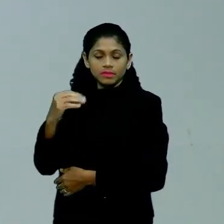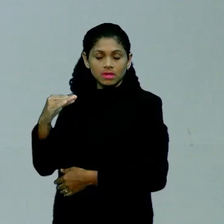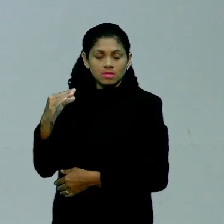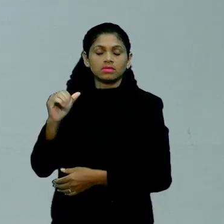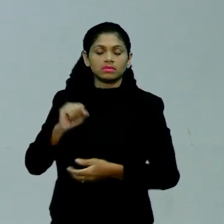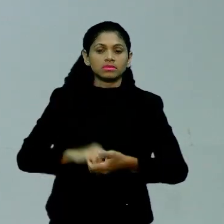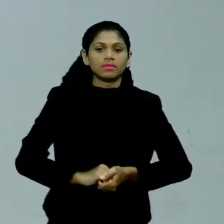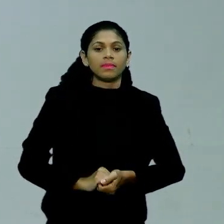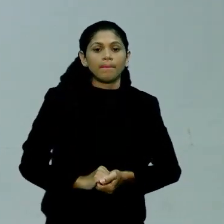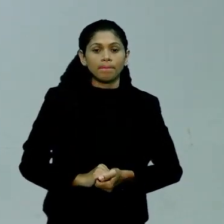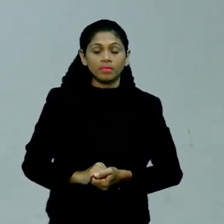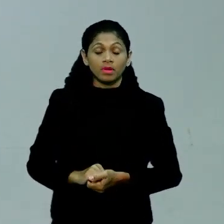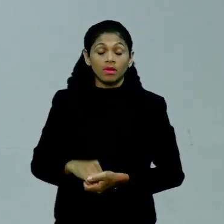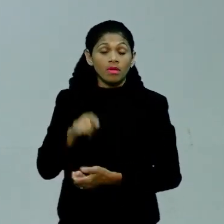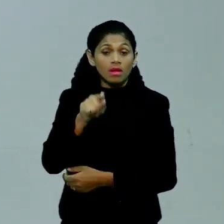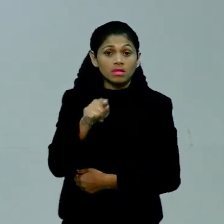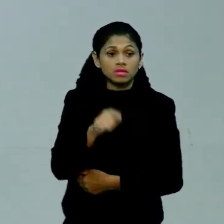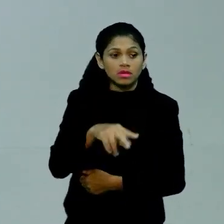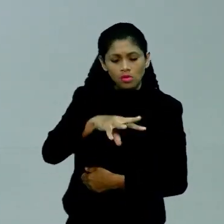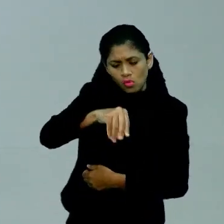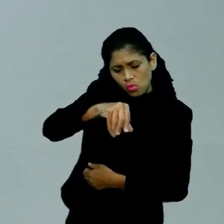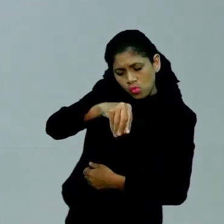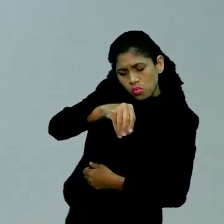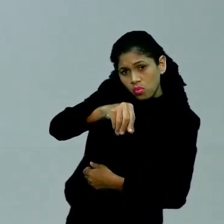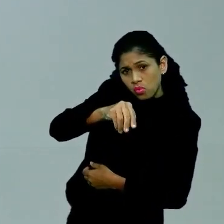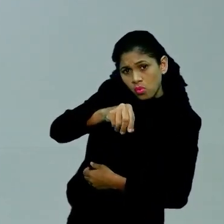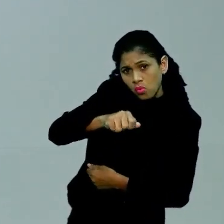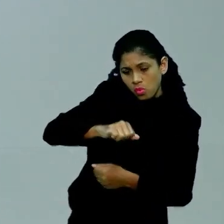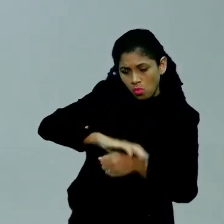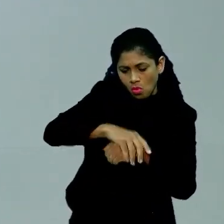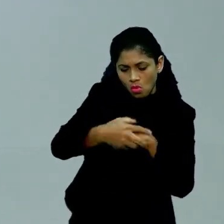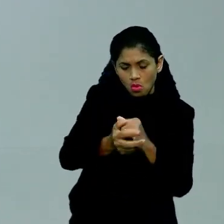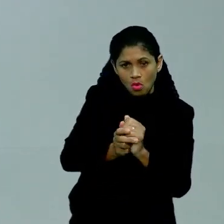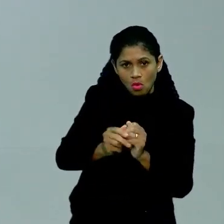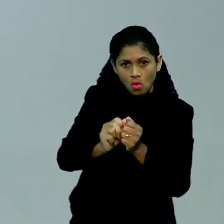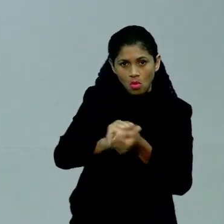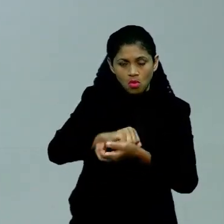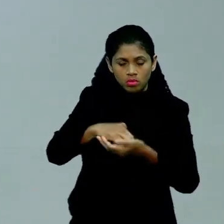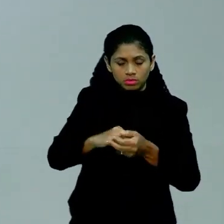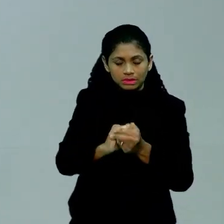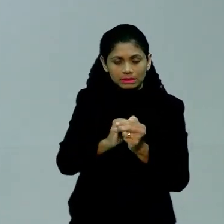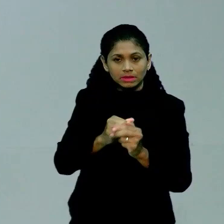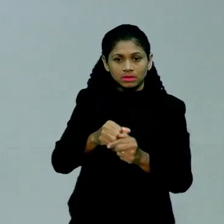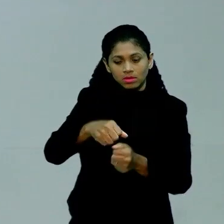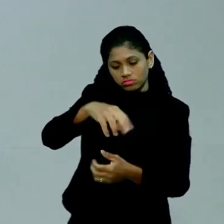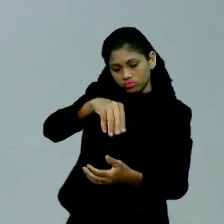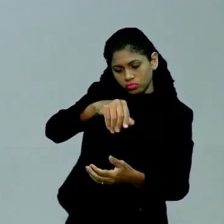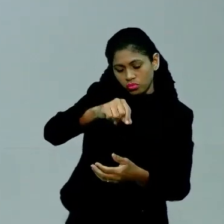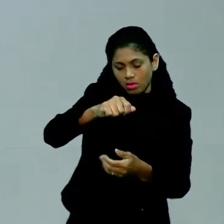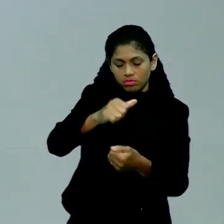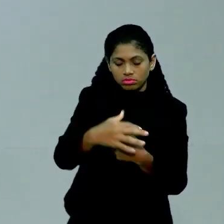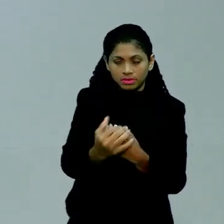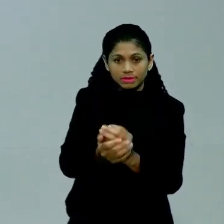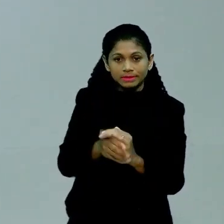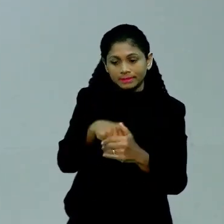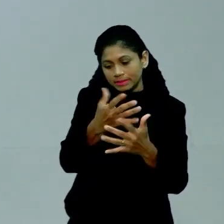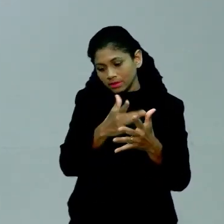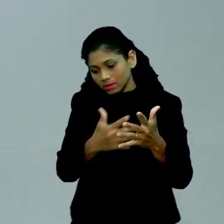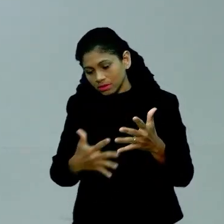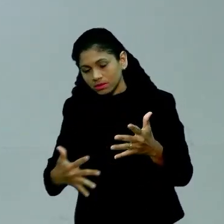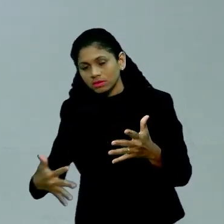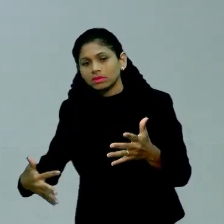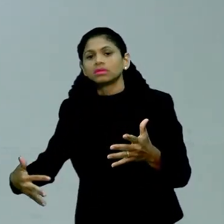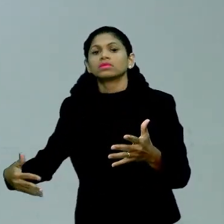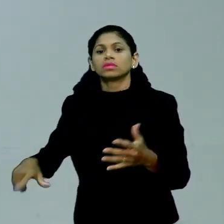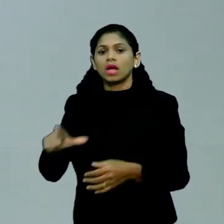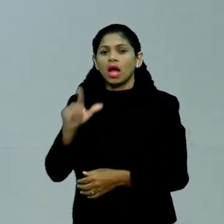ensaboada, quando você abre a torneira, a água arrasta o sabão, arrasta a sujeira. Isso também é um processo de